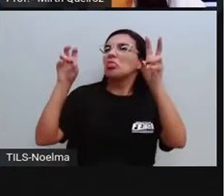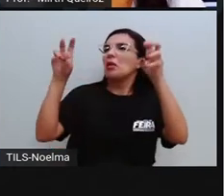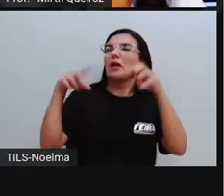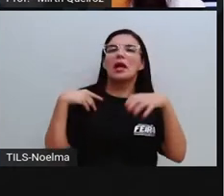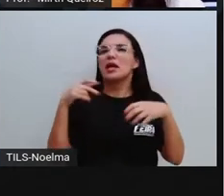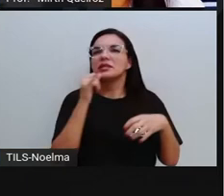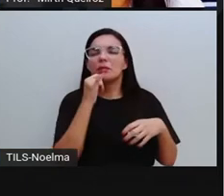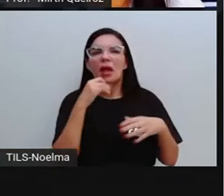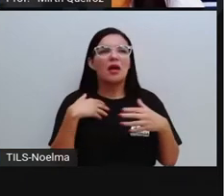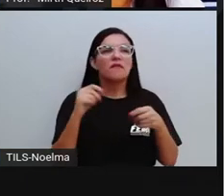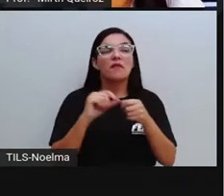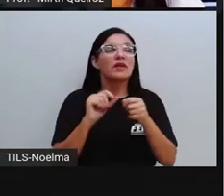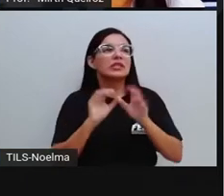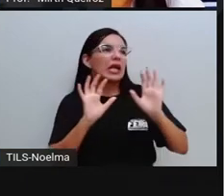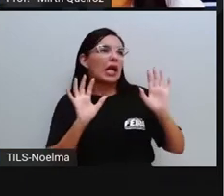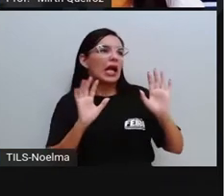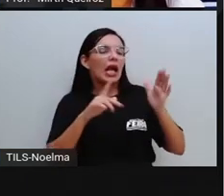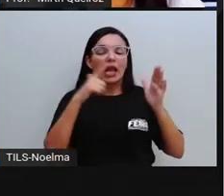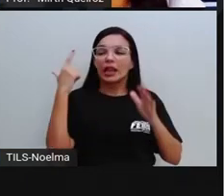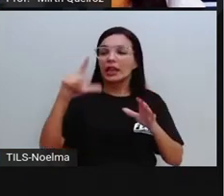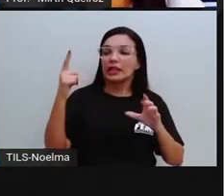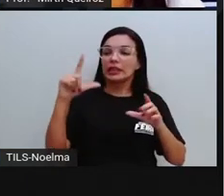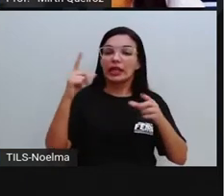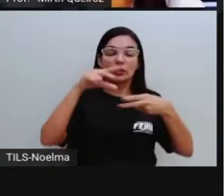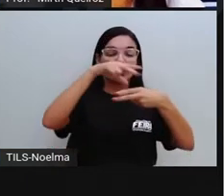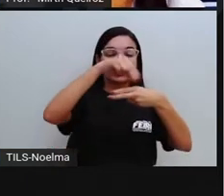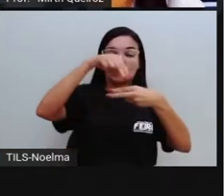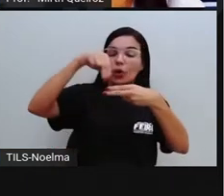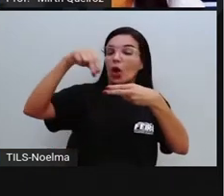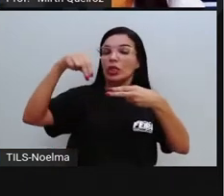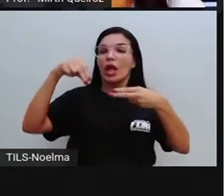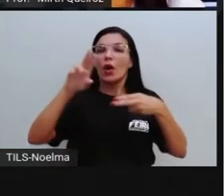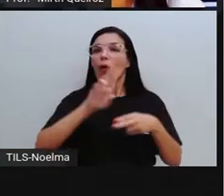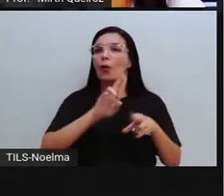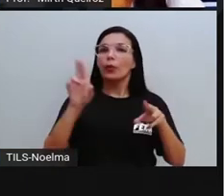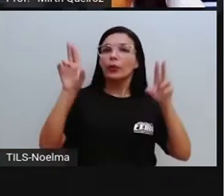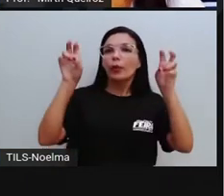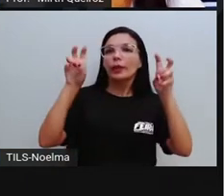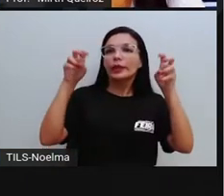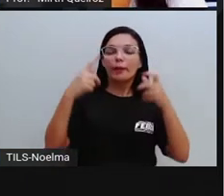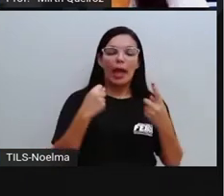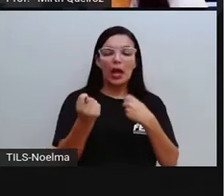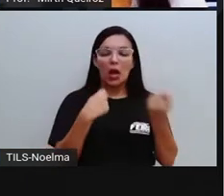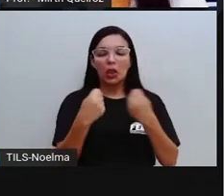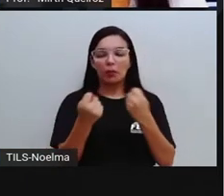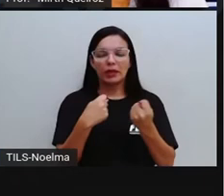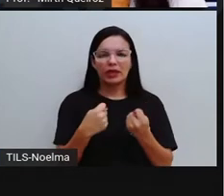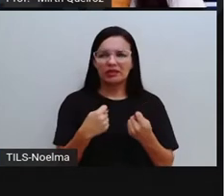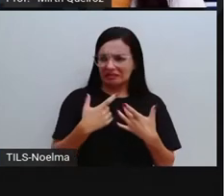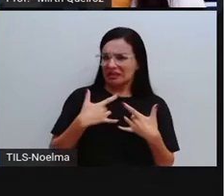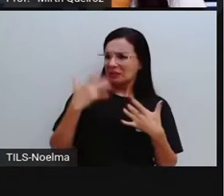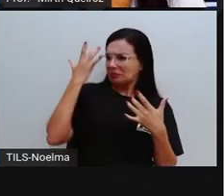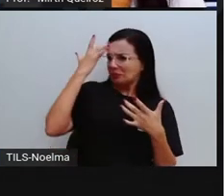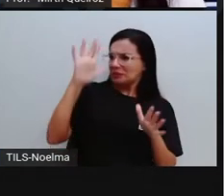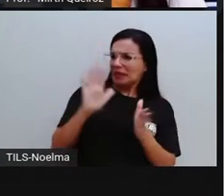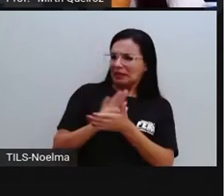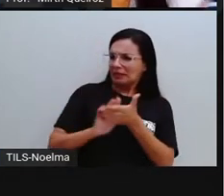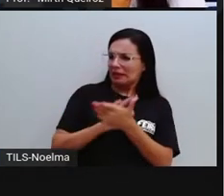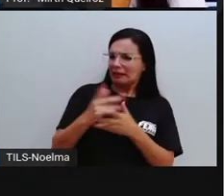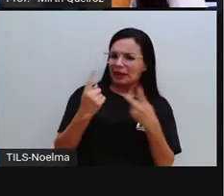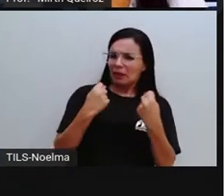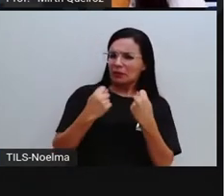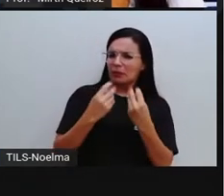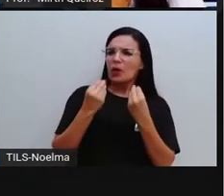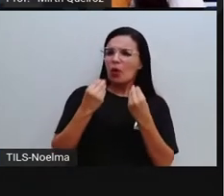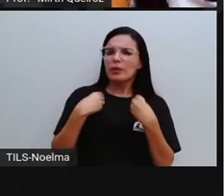fazer uma literatura, a minha literatura de cordel vai ser sobre economia. Eu não sei nada de economia. Como é que